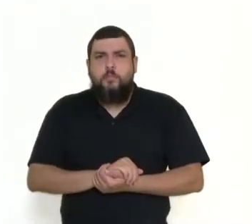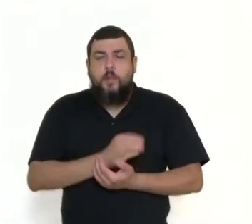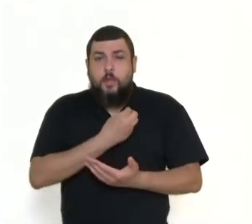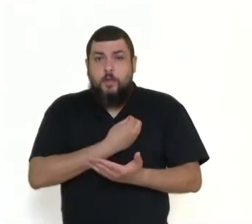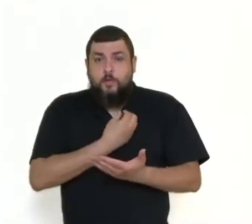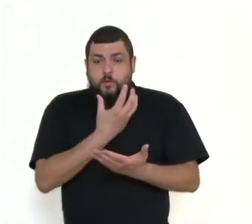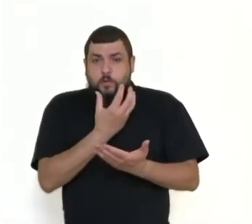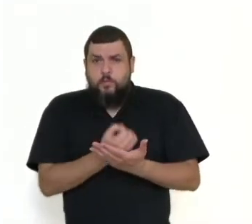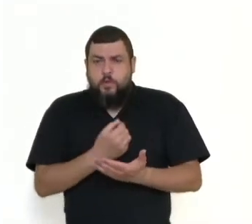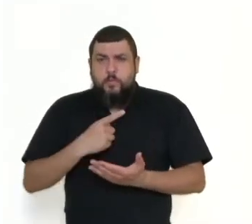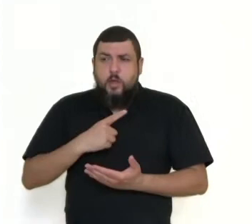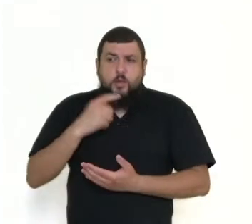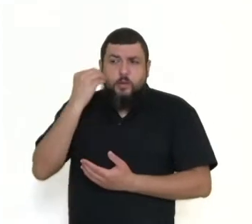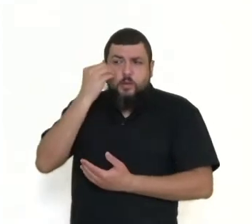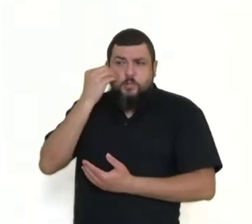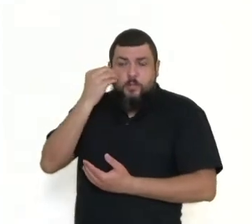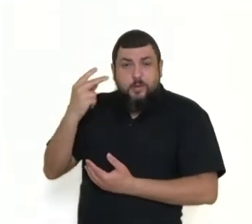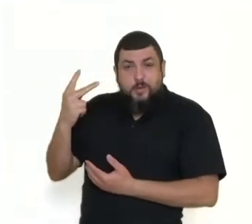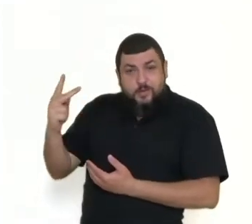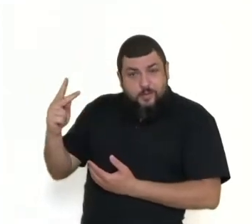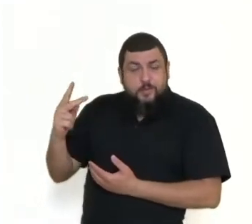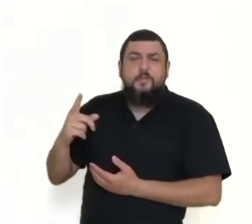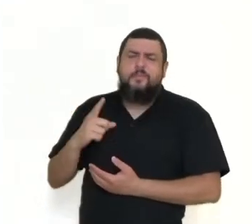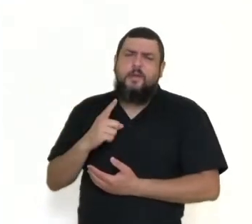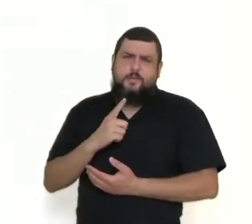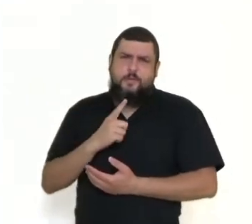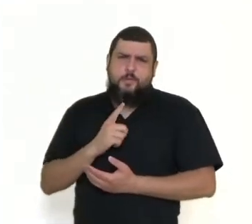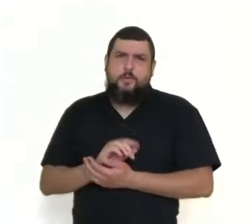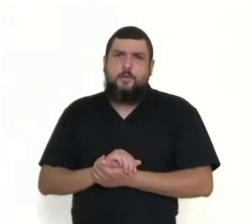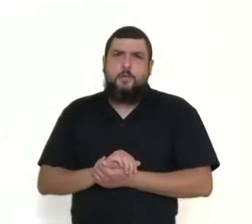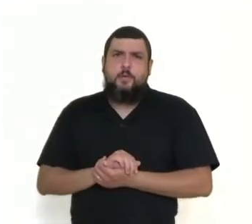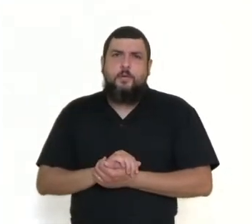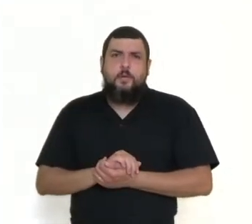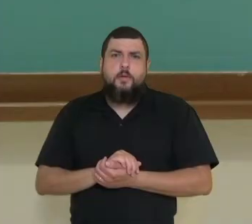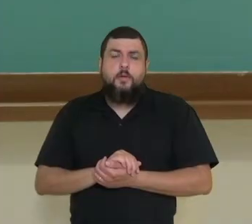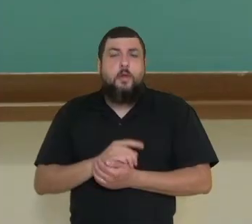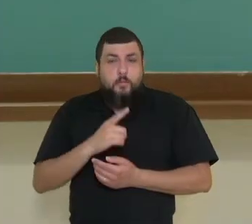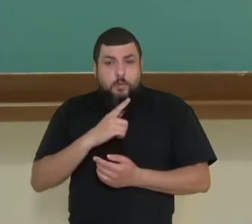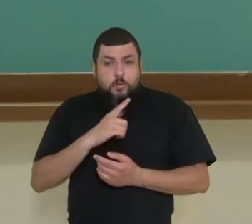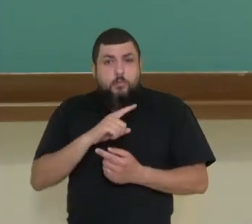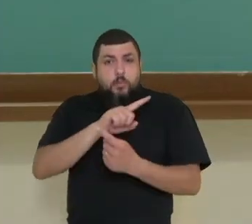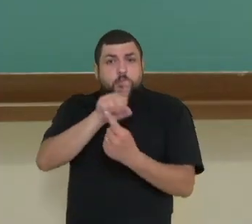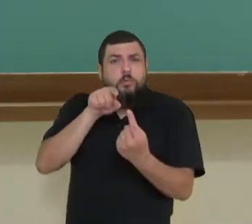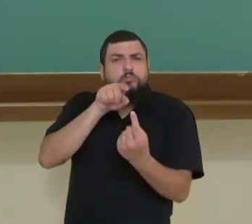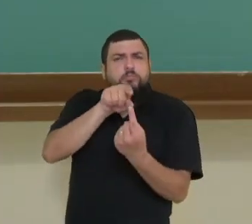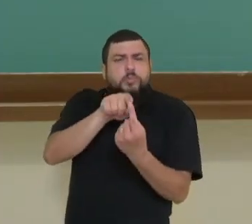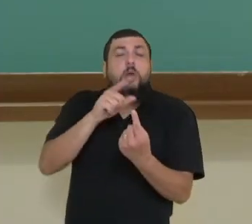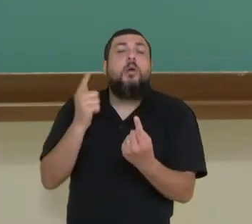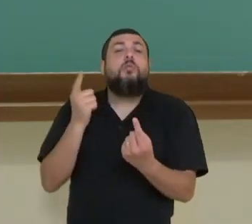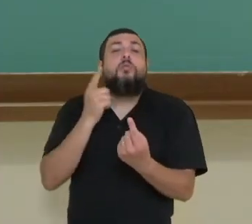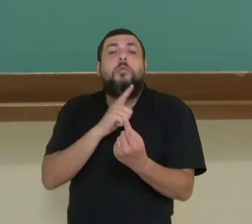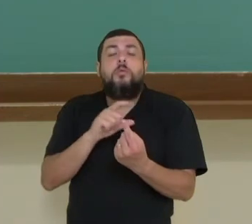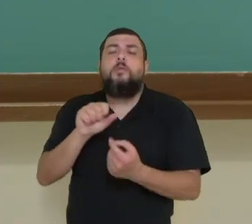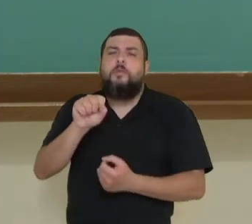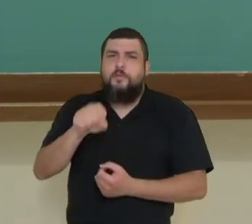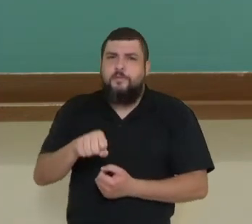experiências do sujeito parcialmente, mas ela cumpre a função? Sim, ela cumpre a função parcialmente.